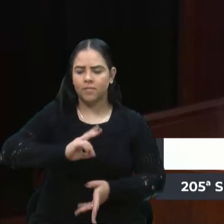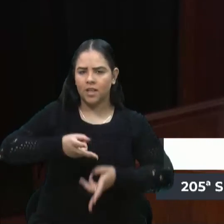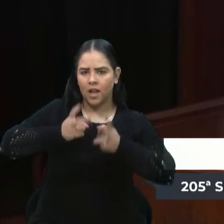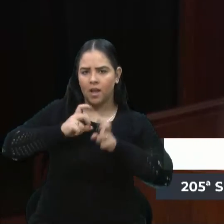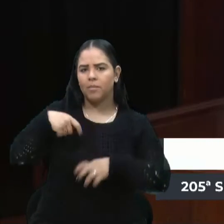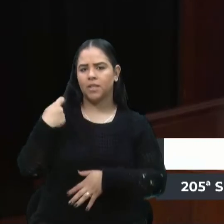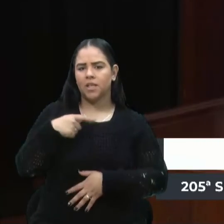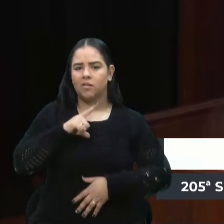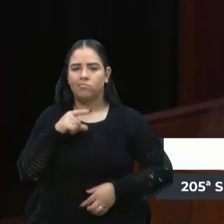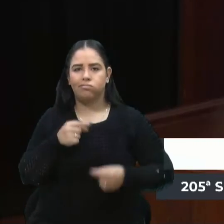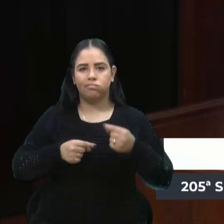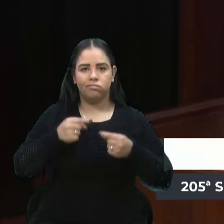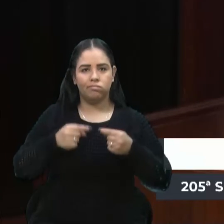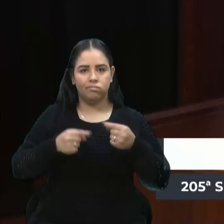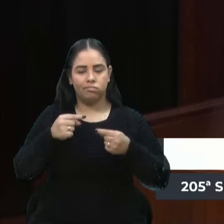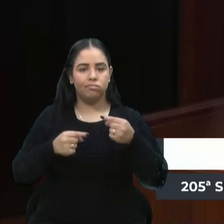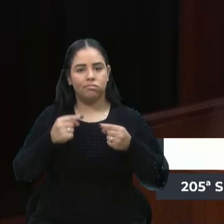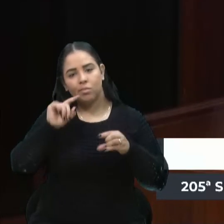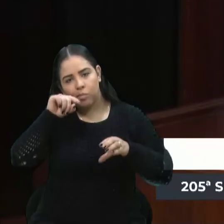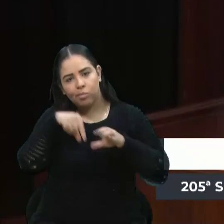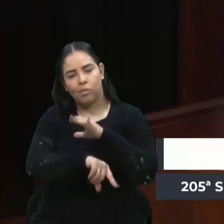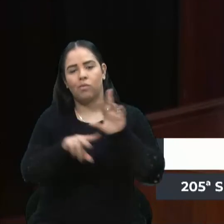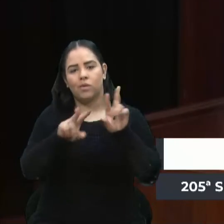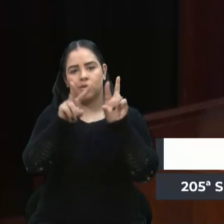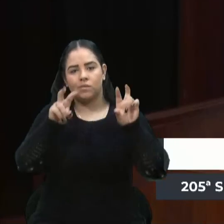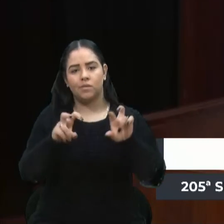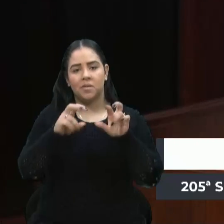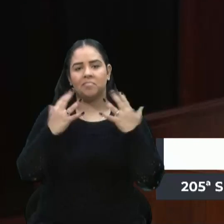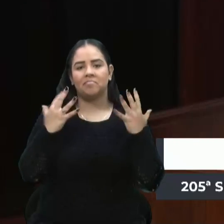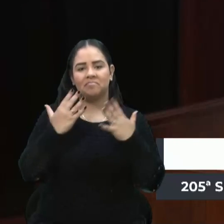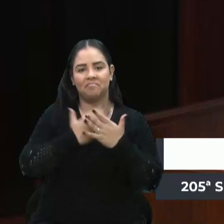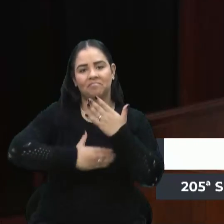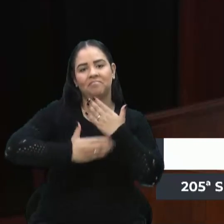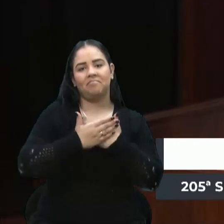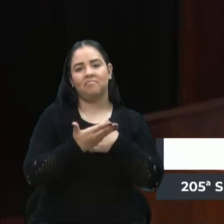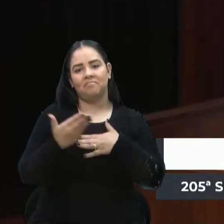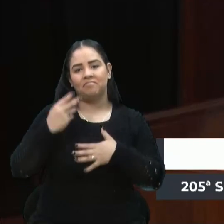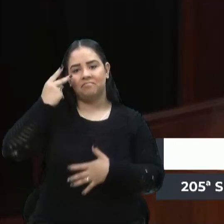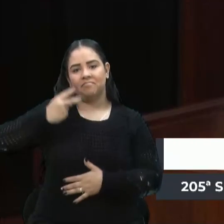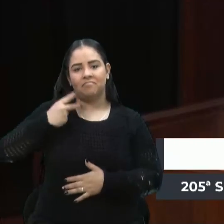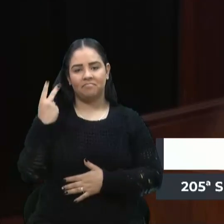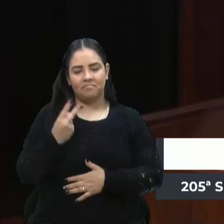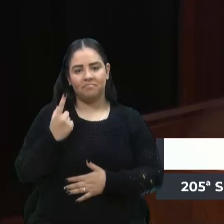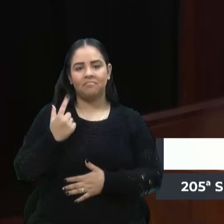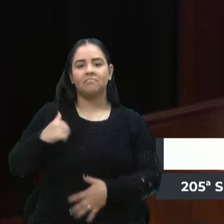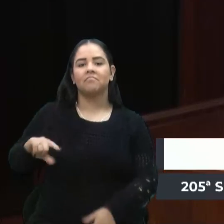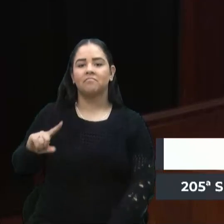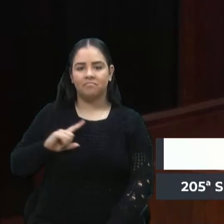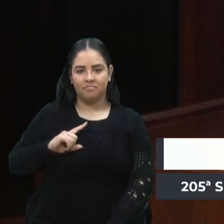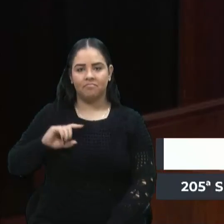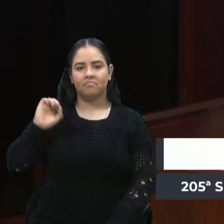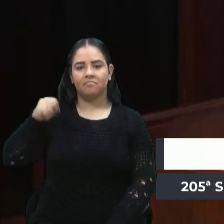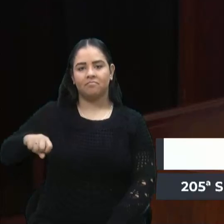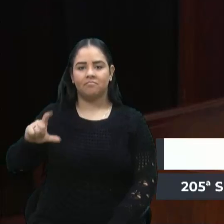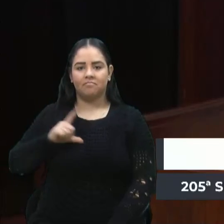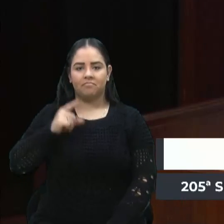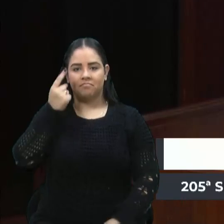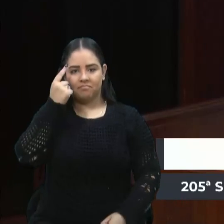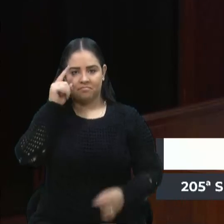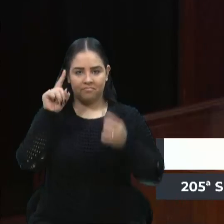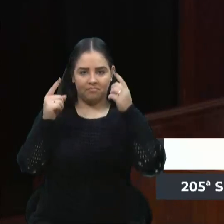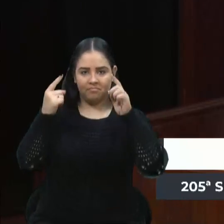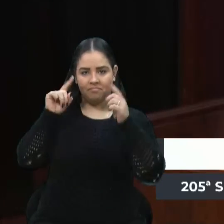realmente debater e aprofundar esses temas. E parabéns a todos os vereadores desta casa, porque a gente vai trazendo ideias, né? A gente levanta